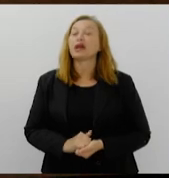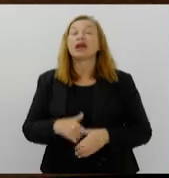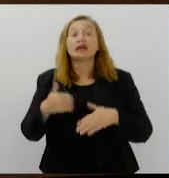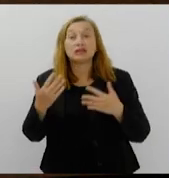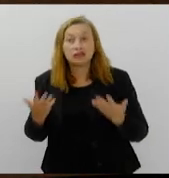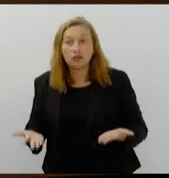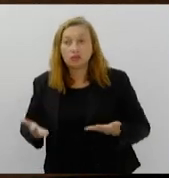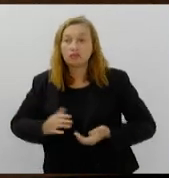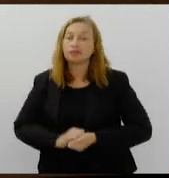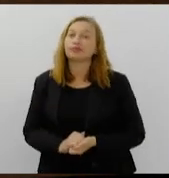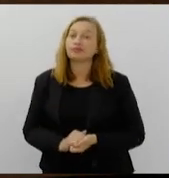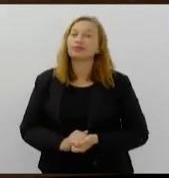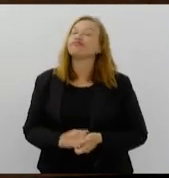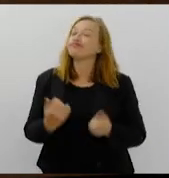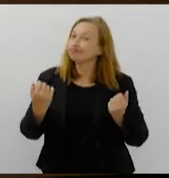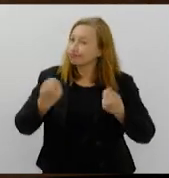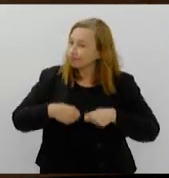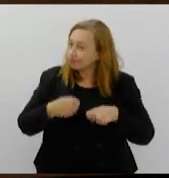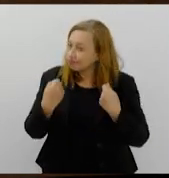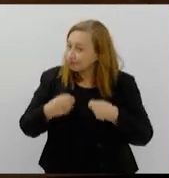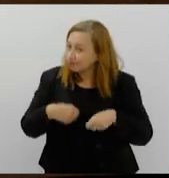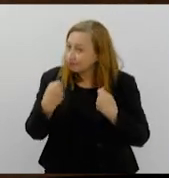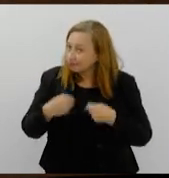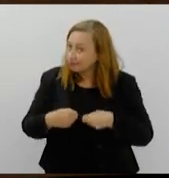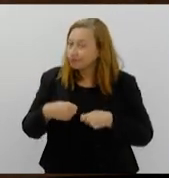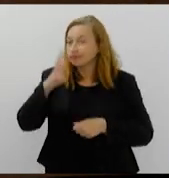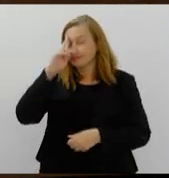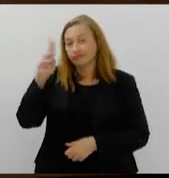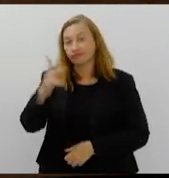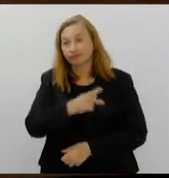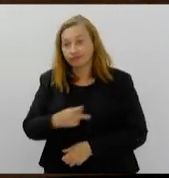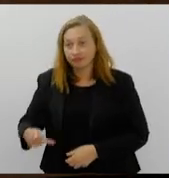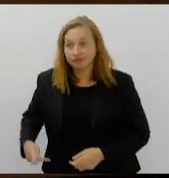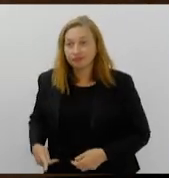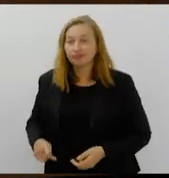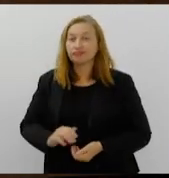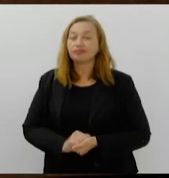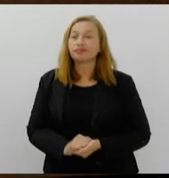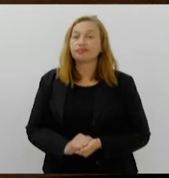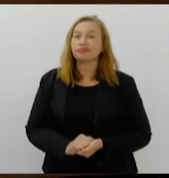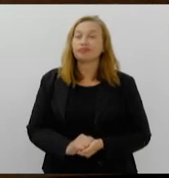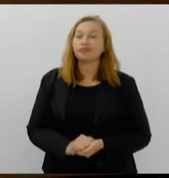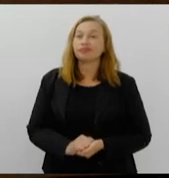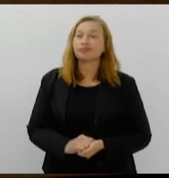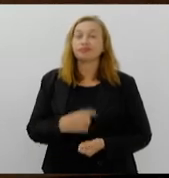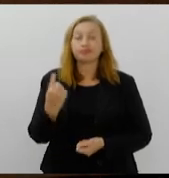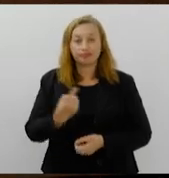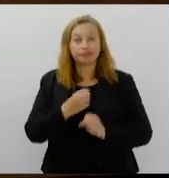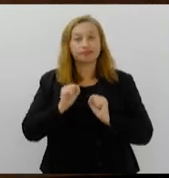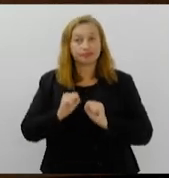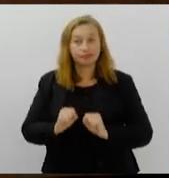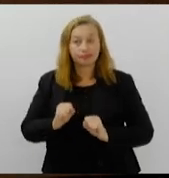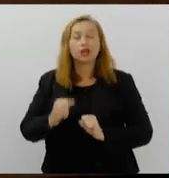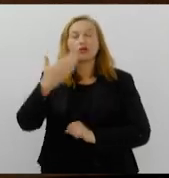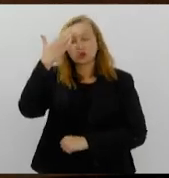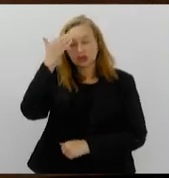Então, é necessário, presidente, que nós possamos, e eu sei que Vossa Excelência tem sido